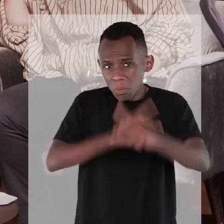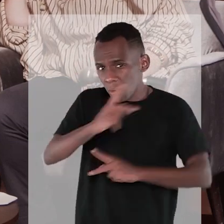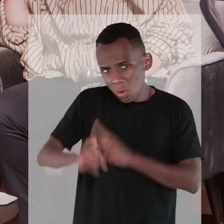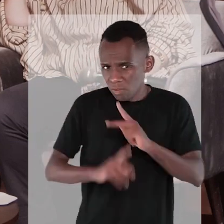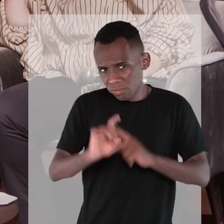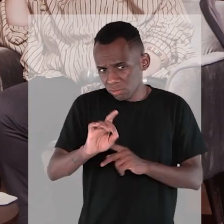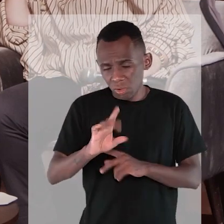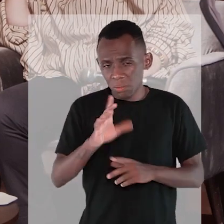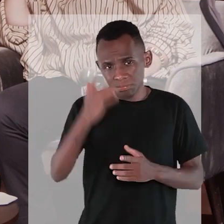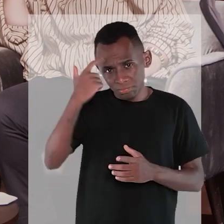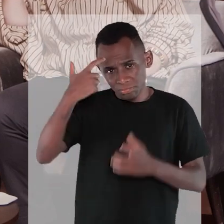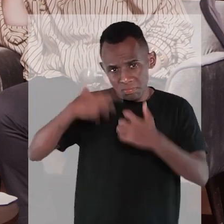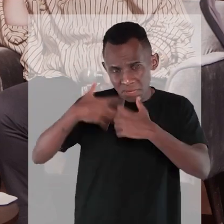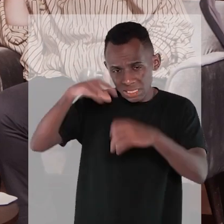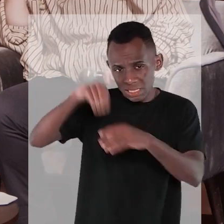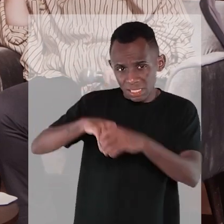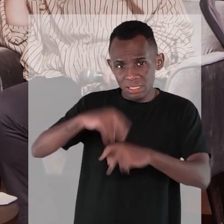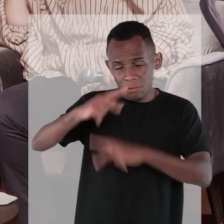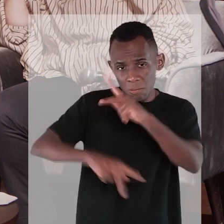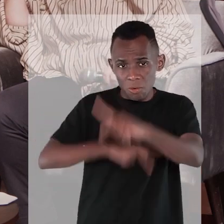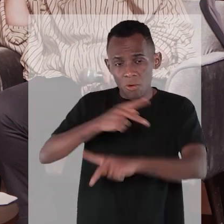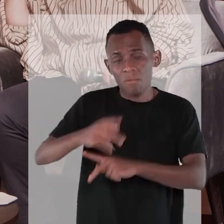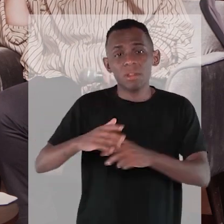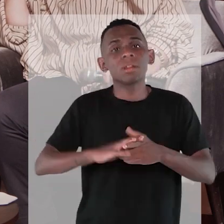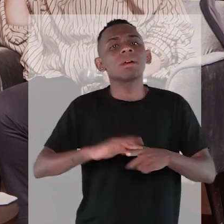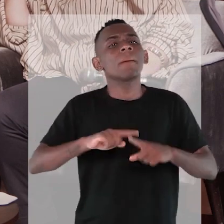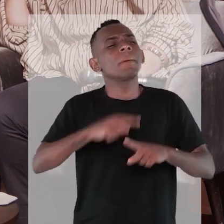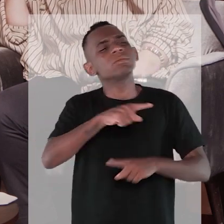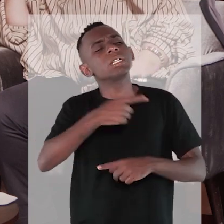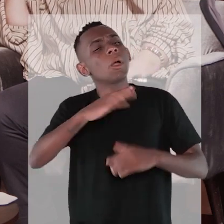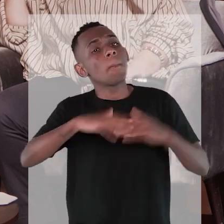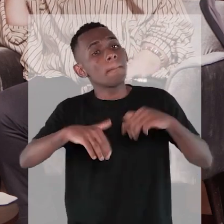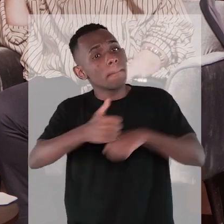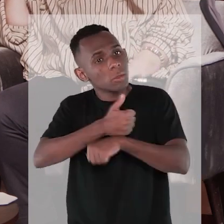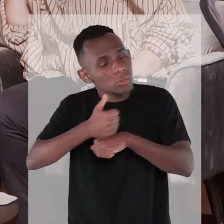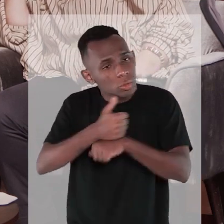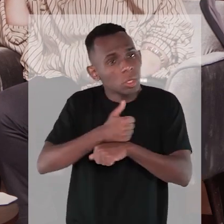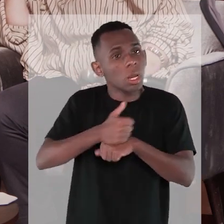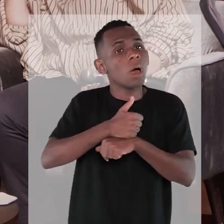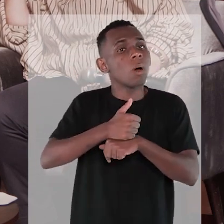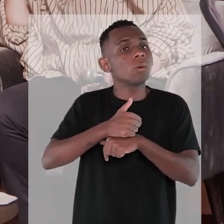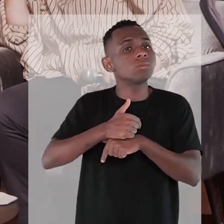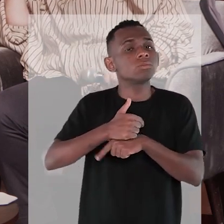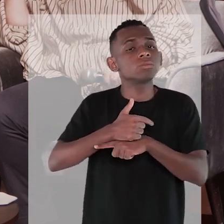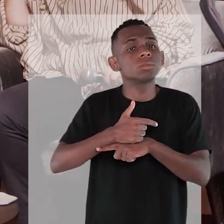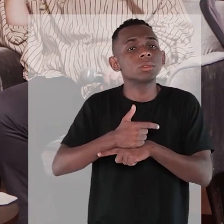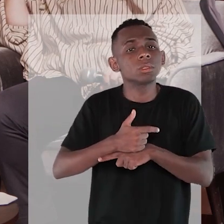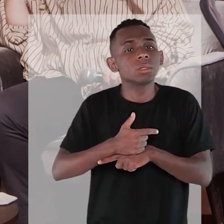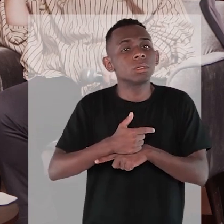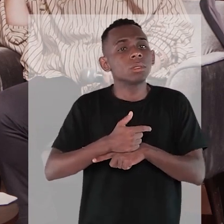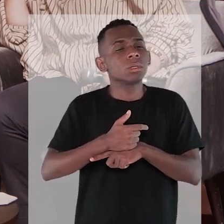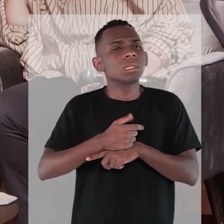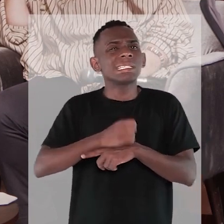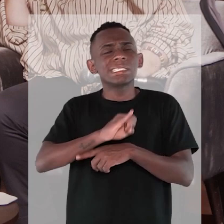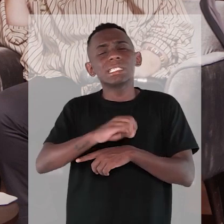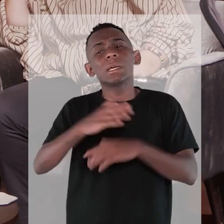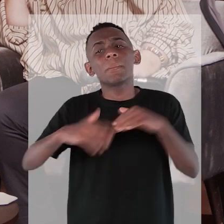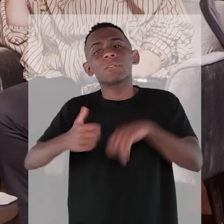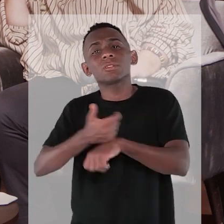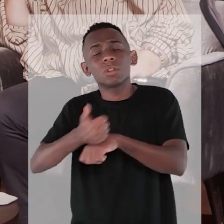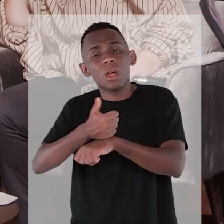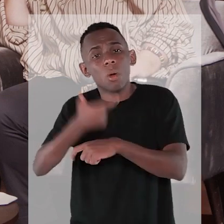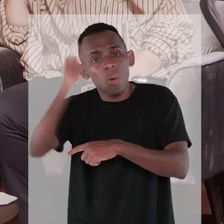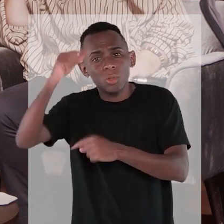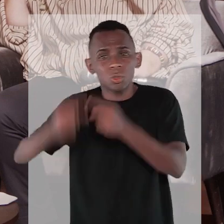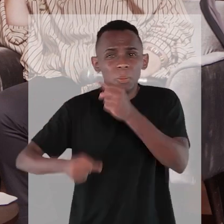Mas, assim, bom, mas seja como for, um cientista político tradicional de hoje diria que não, isso não existe.